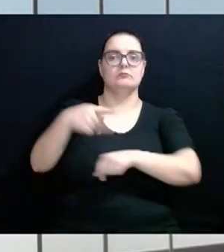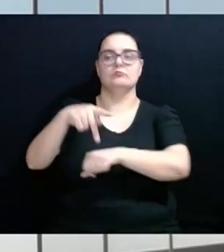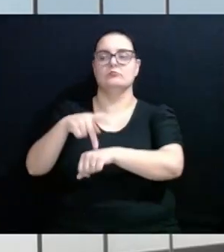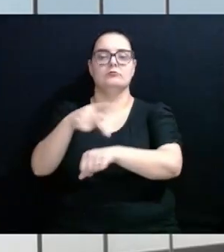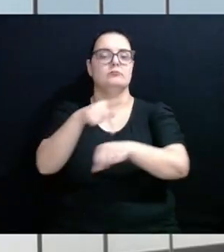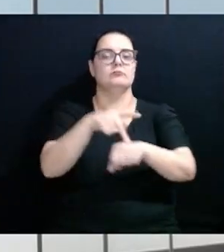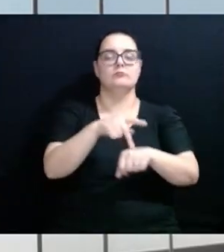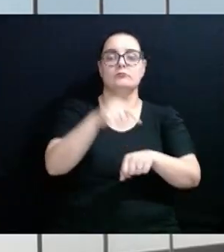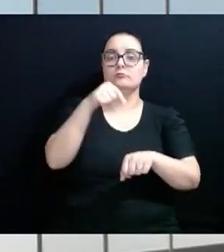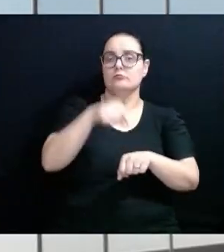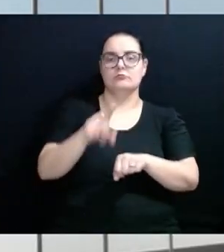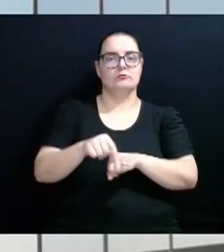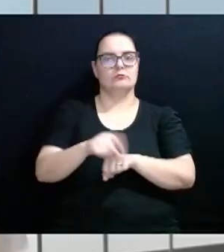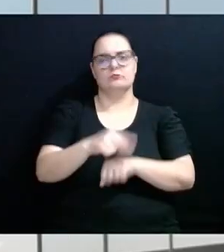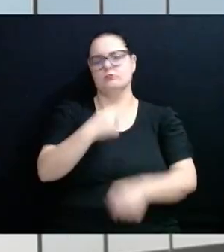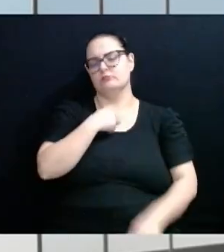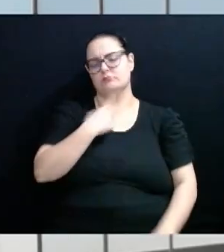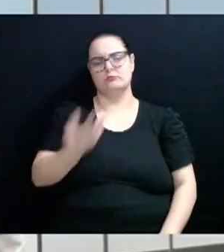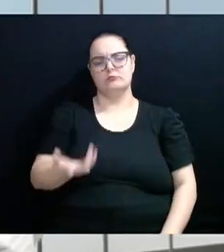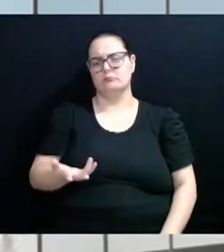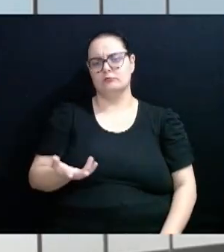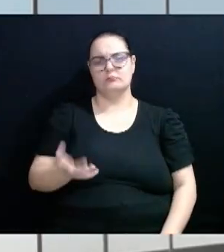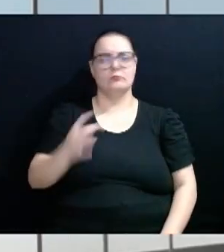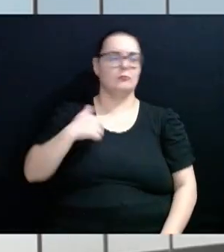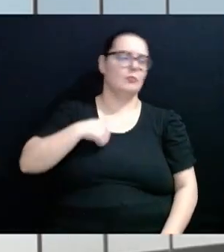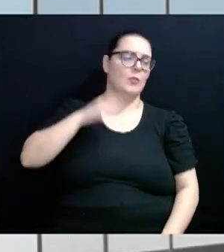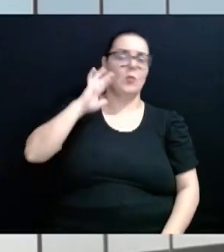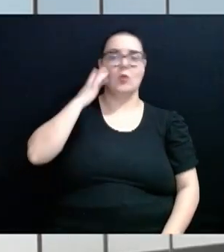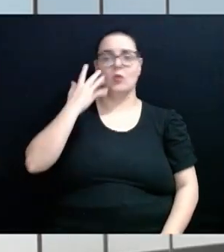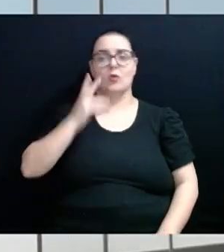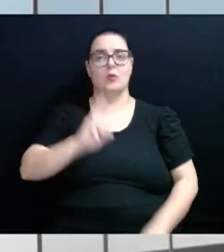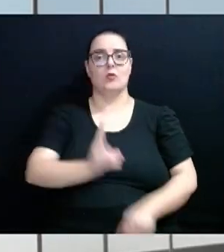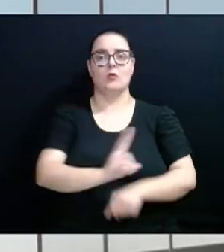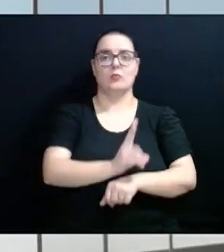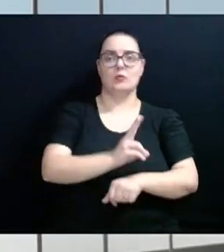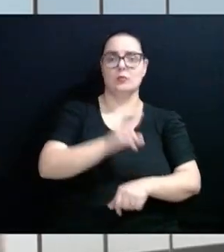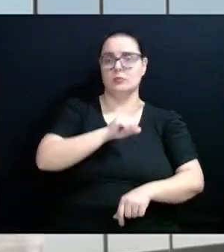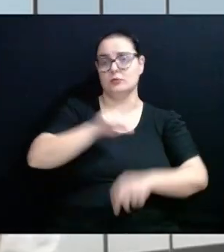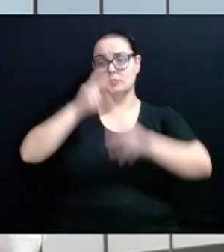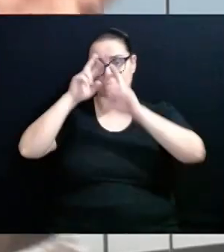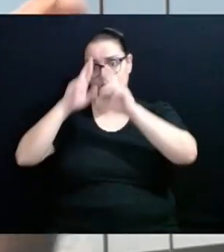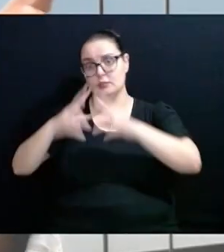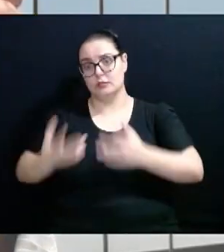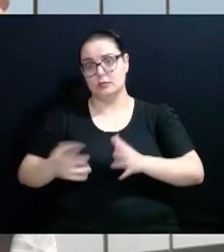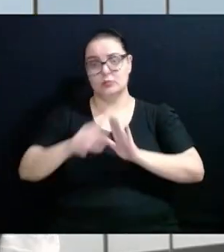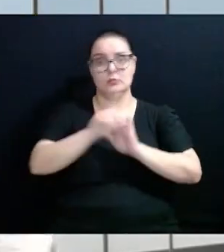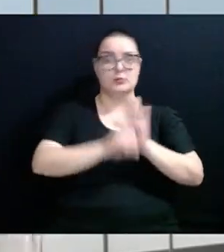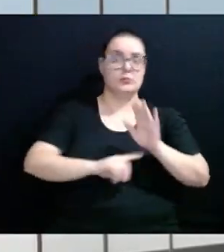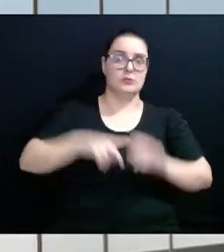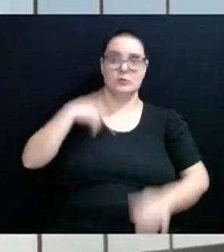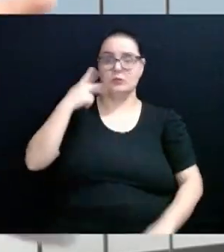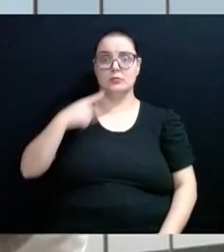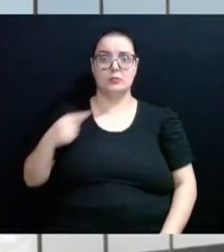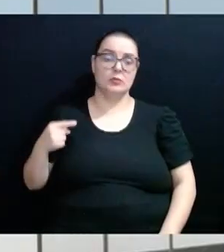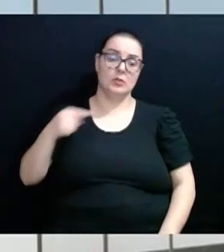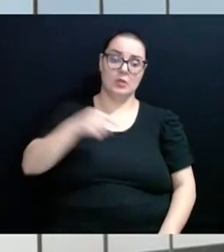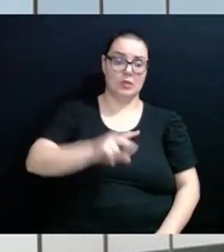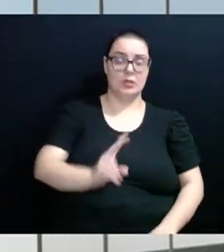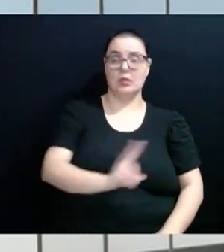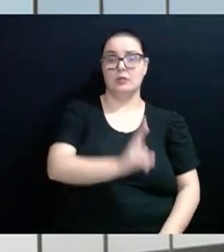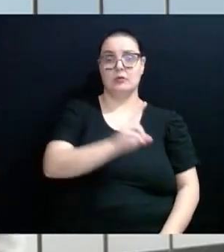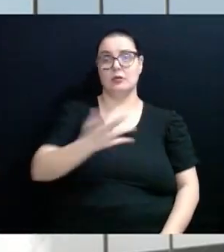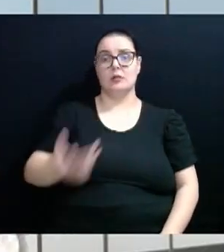Eu não posso, porque eu acho que a Venezuela não está respeitando direitos políticos, ir lá na Venezuela